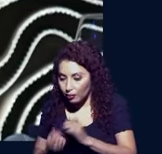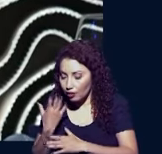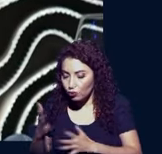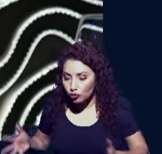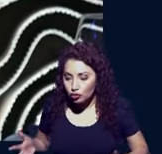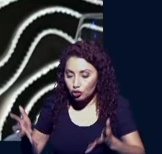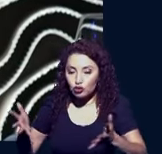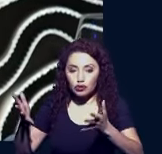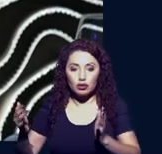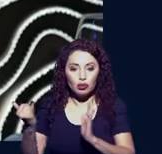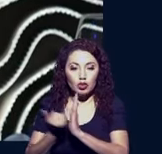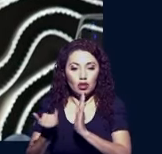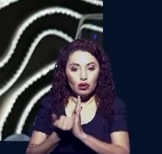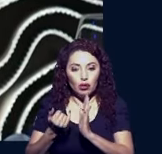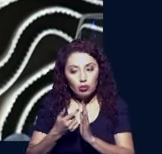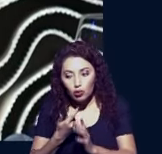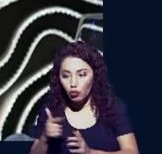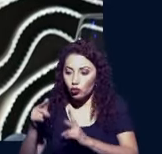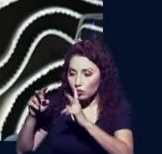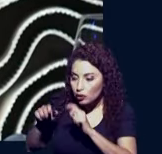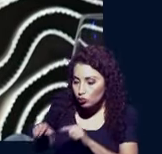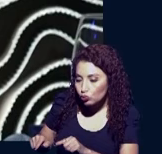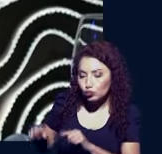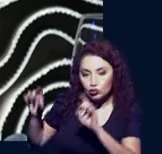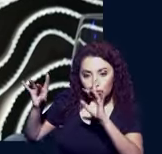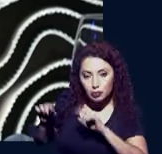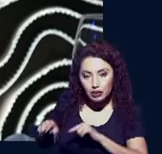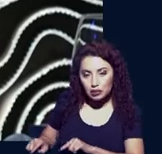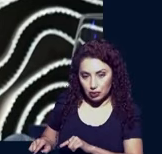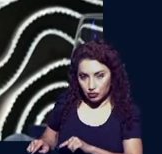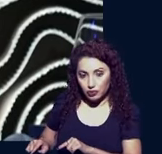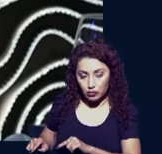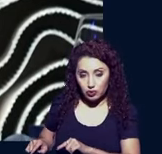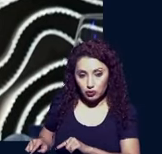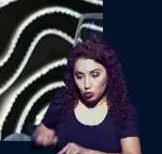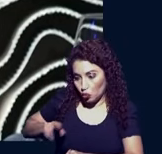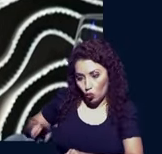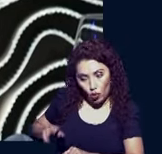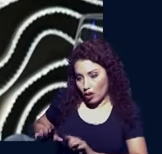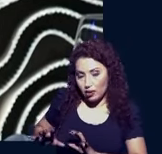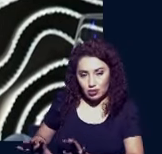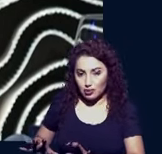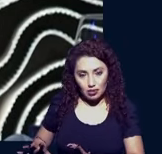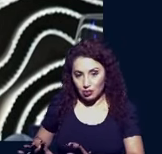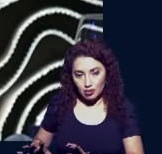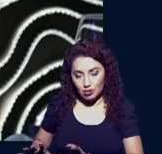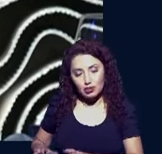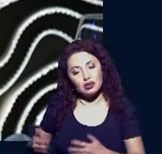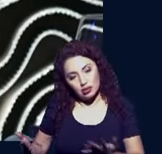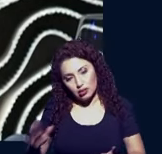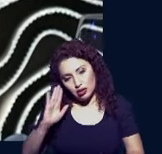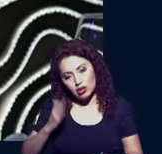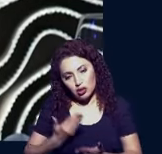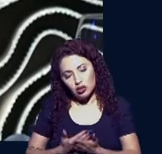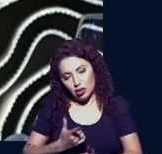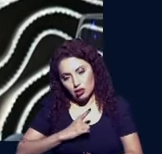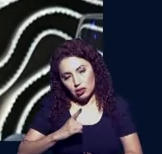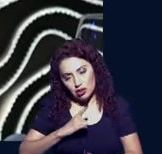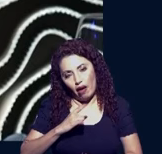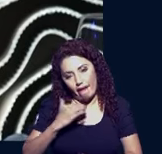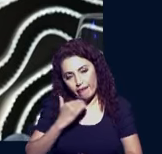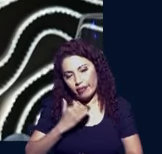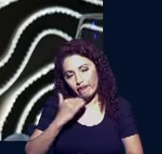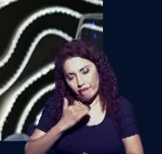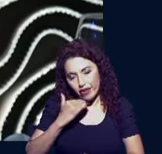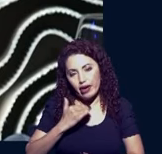tributário Para uma determinada situação específica ou seja eh eh não é por aí eu acho que tem algumas imperfeições que a gente precisa